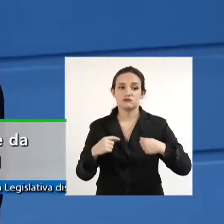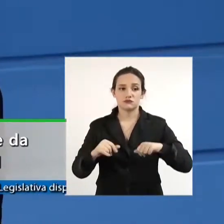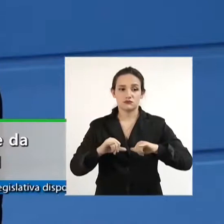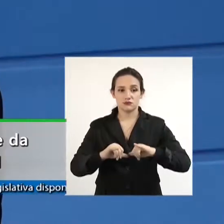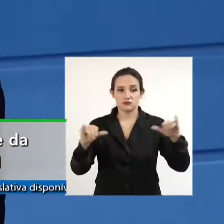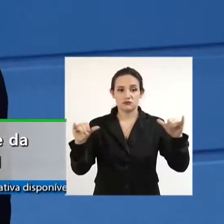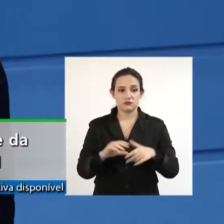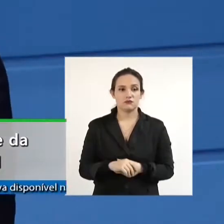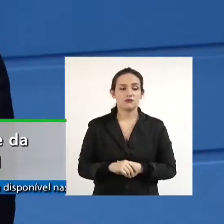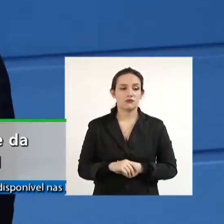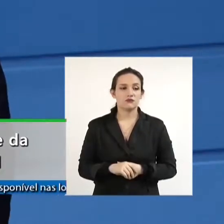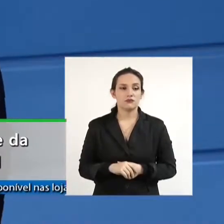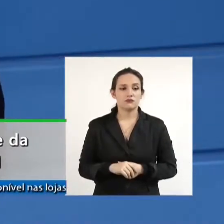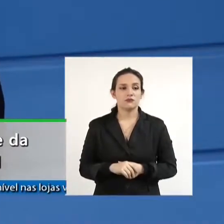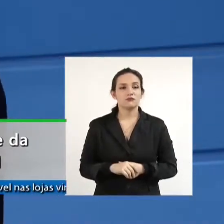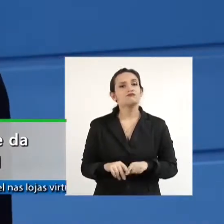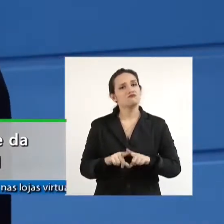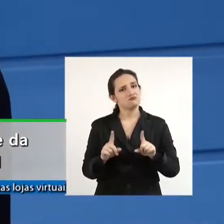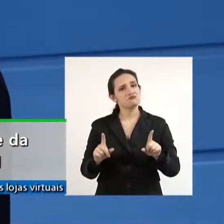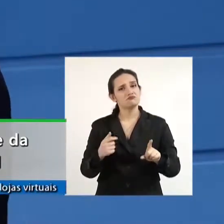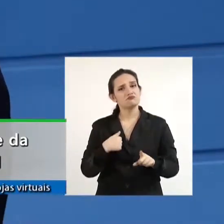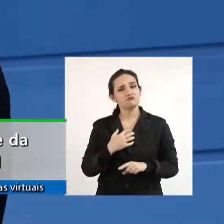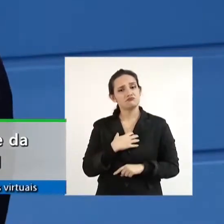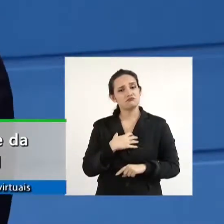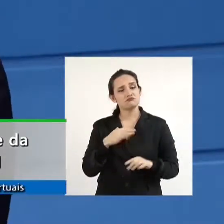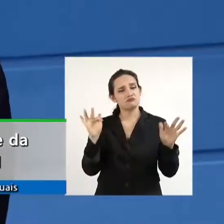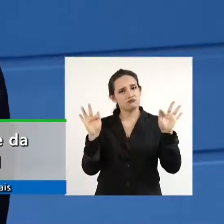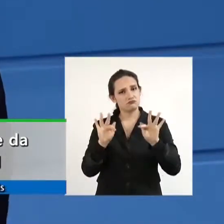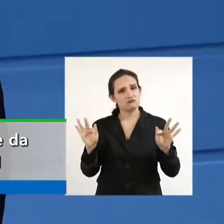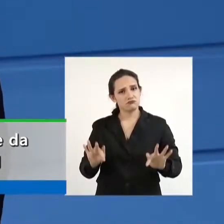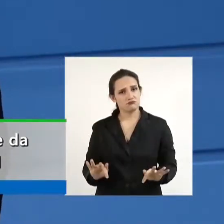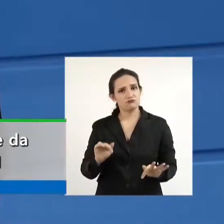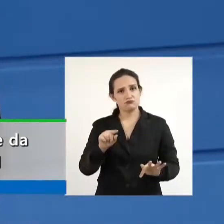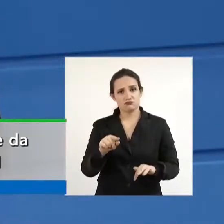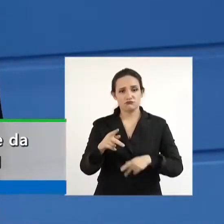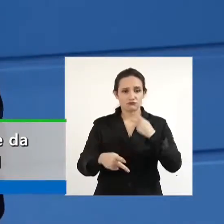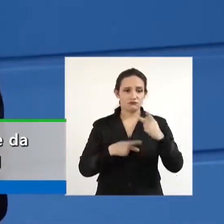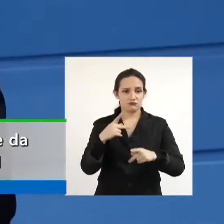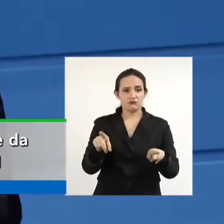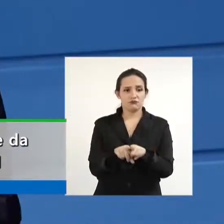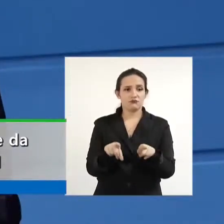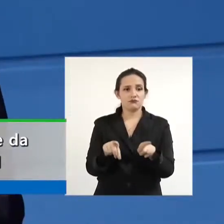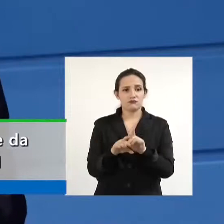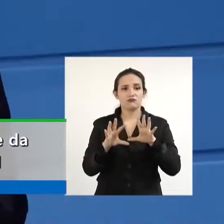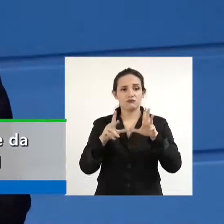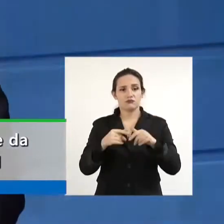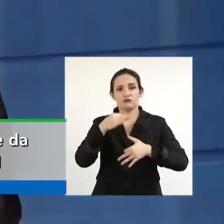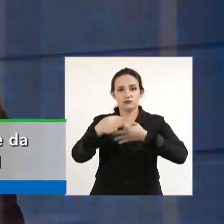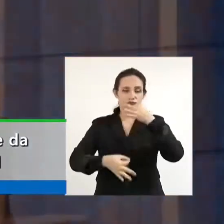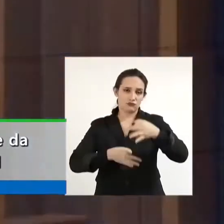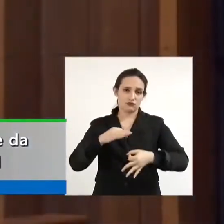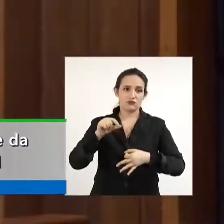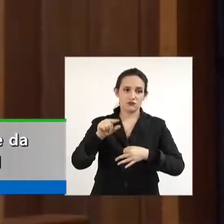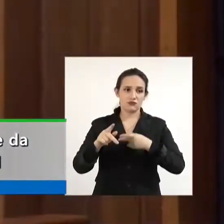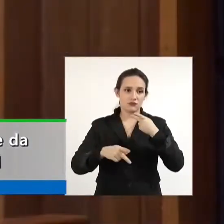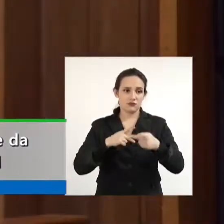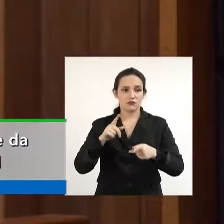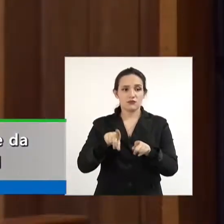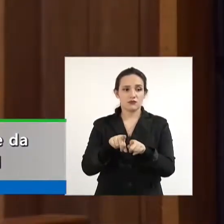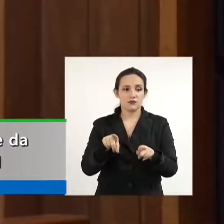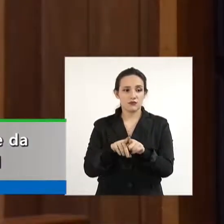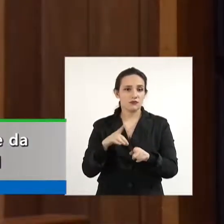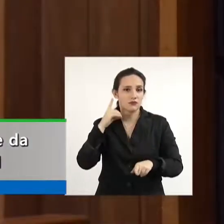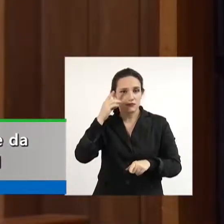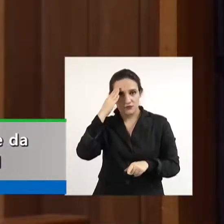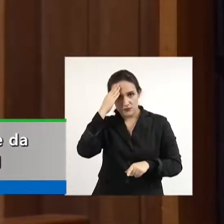as entidades. Mas eu fico muito feliz do pronunciamento aqui de Vossa Excelência, da manifestação do deputado Barbosinha. Nós